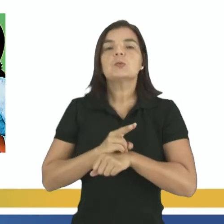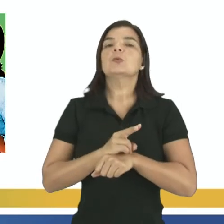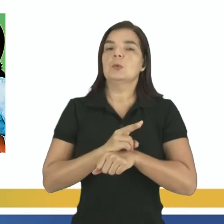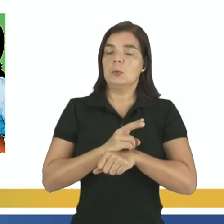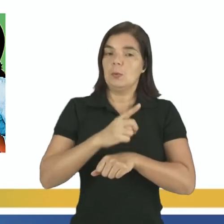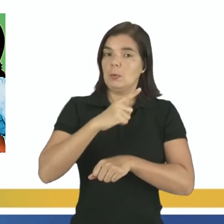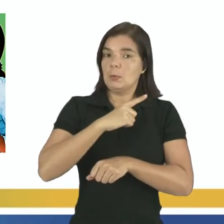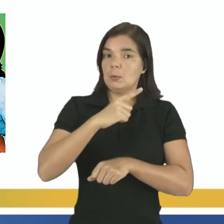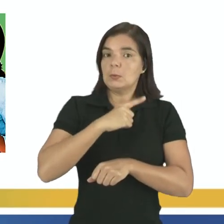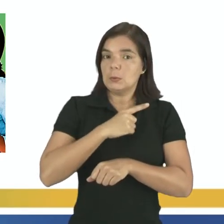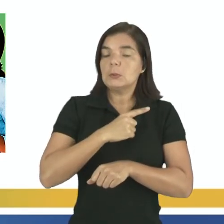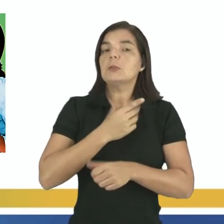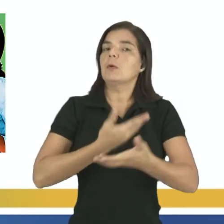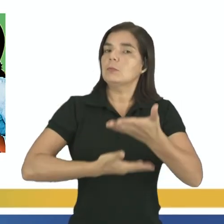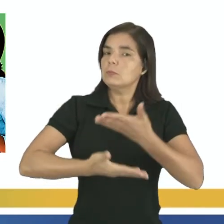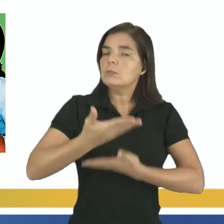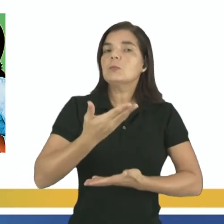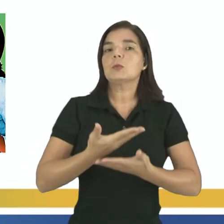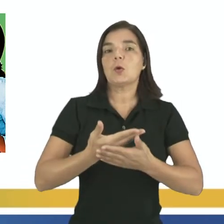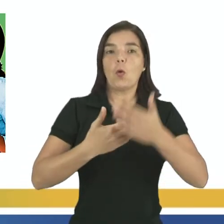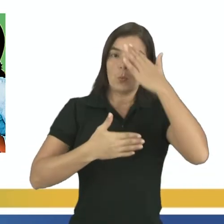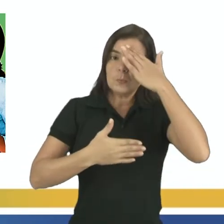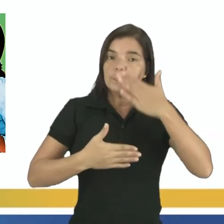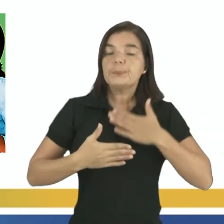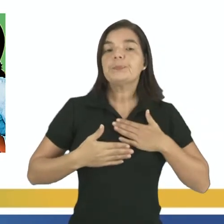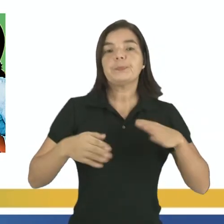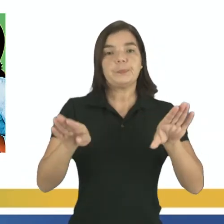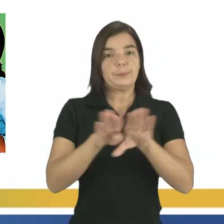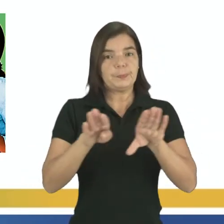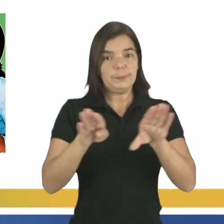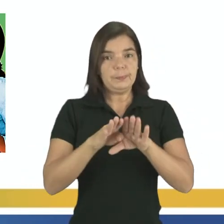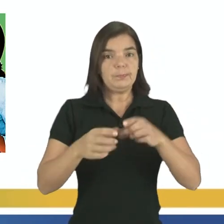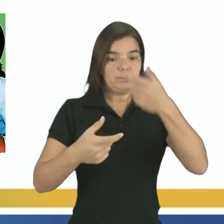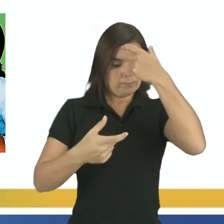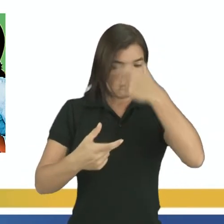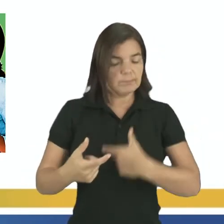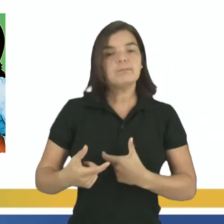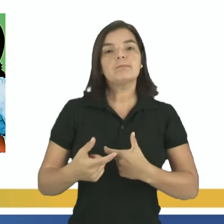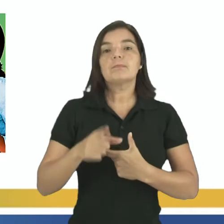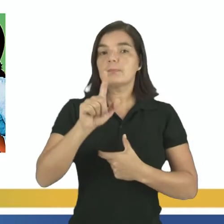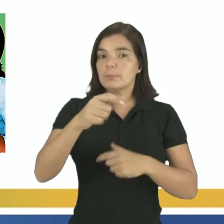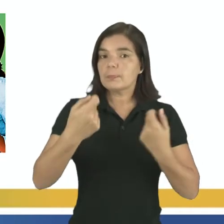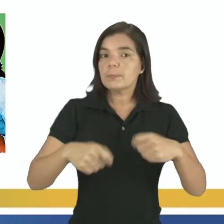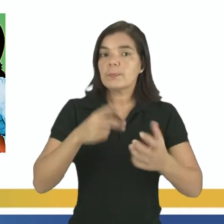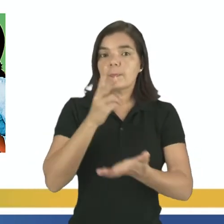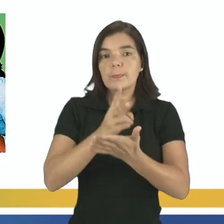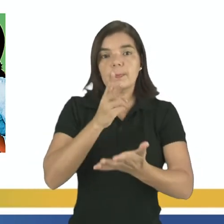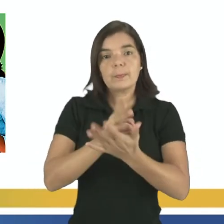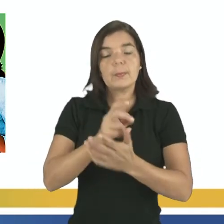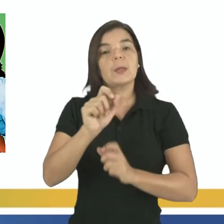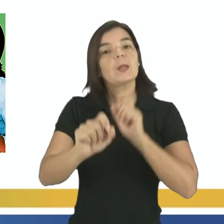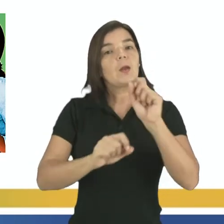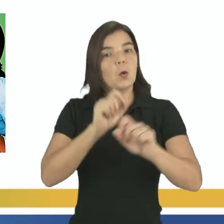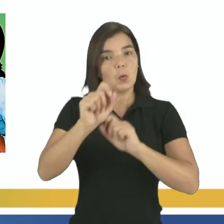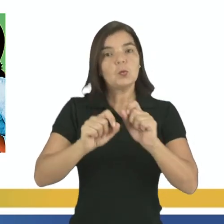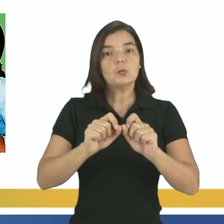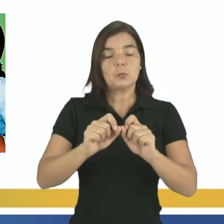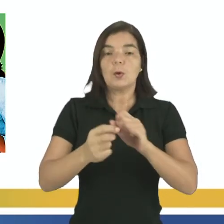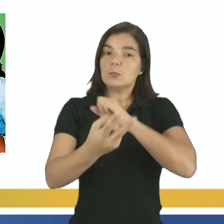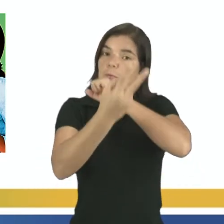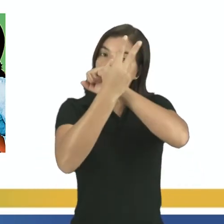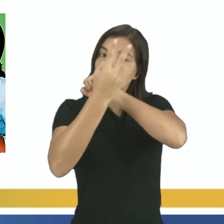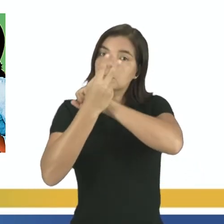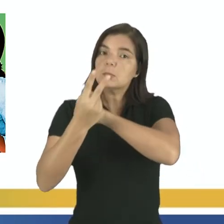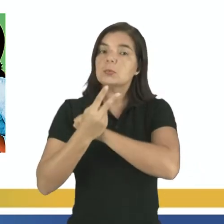consegue ter uma integridade tanto física quanto estrutural. Então é preciso sempre buscar o